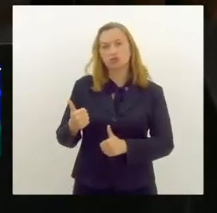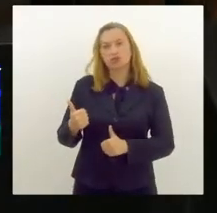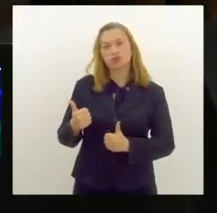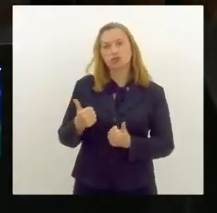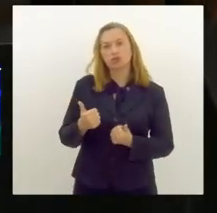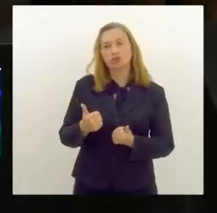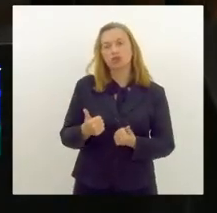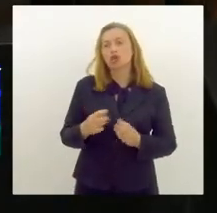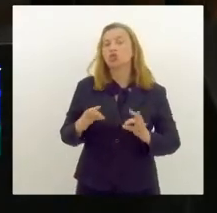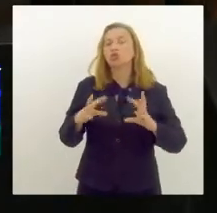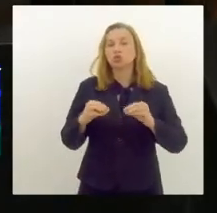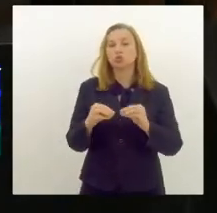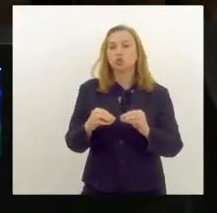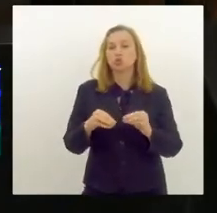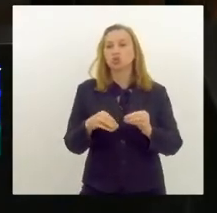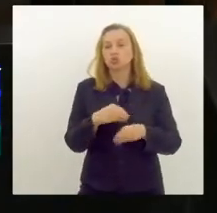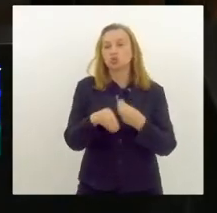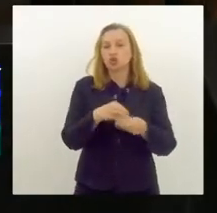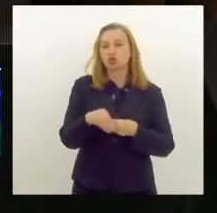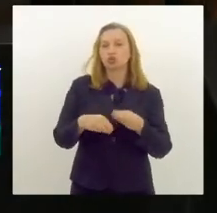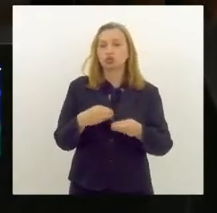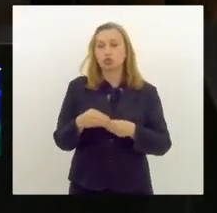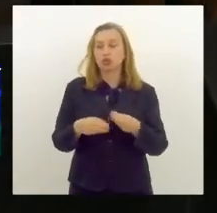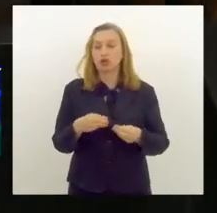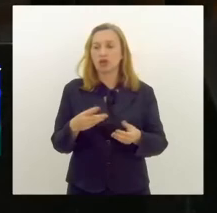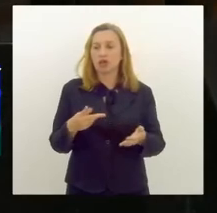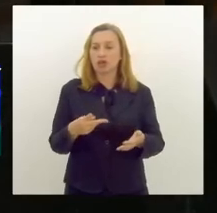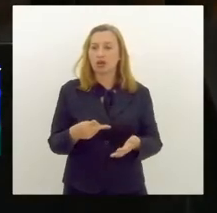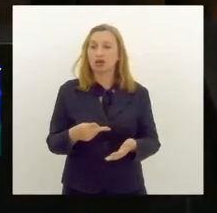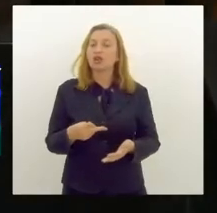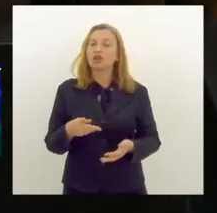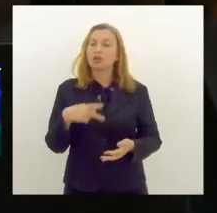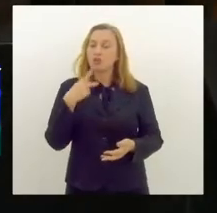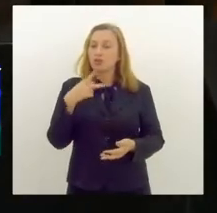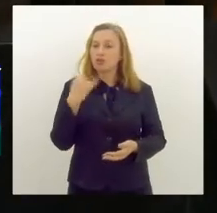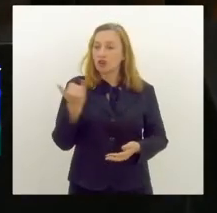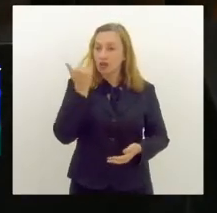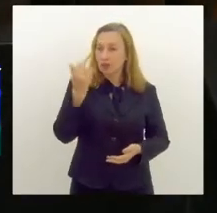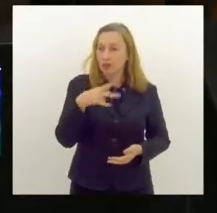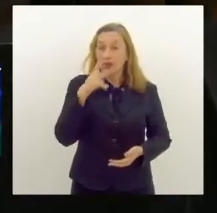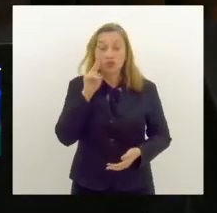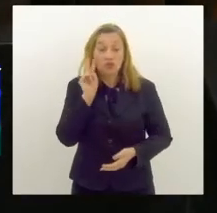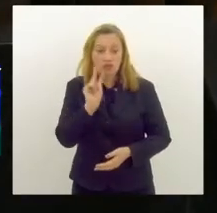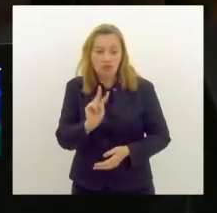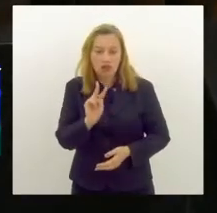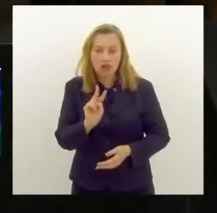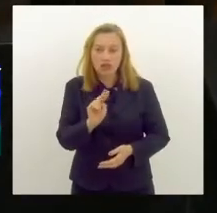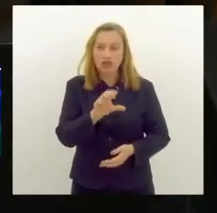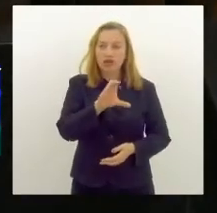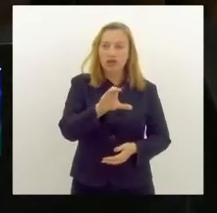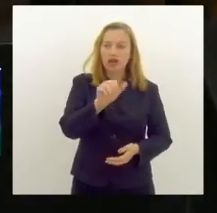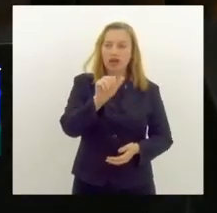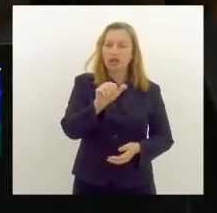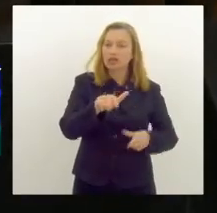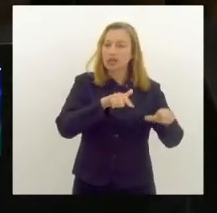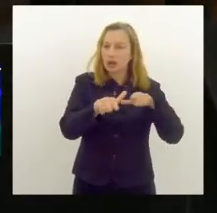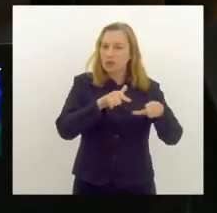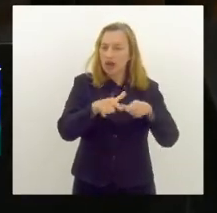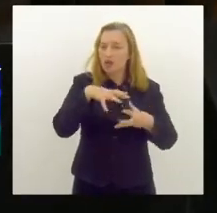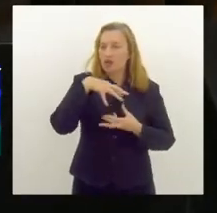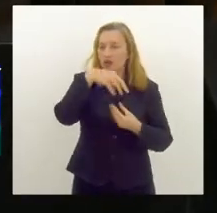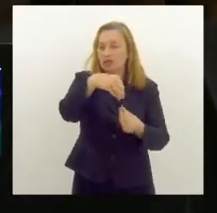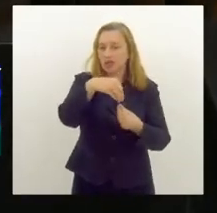Tudo farinha do mesmo saco. E é importante ser dito quando a gente olha para esses cargos fantasmas que